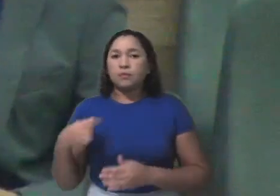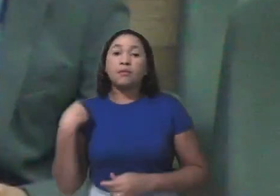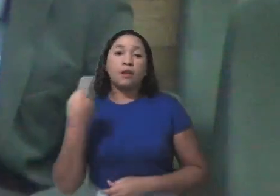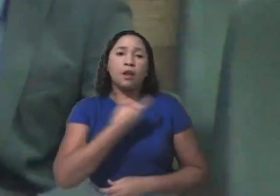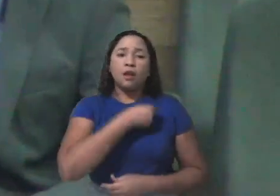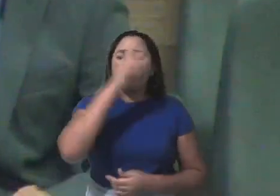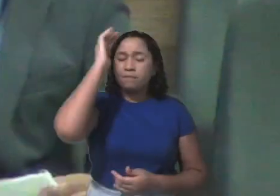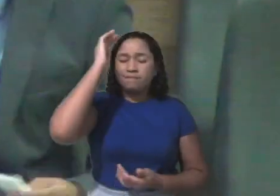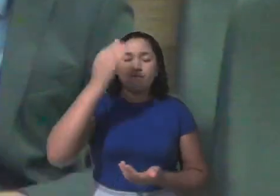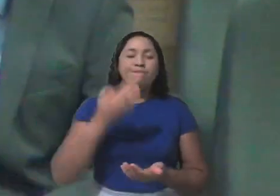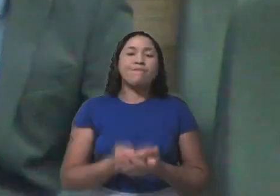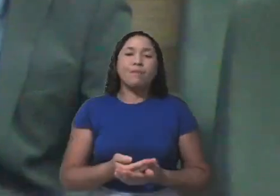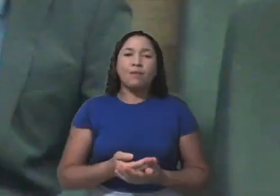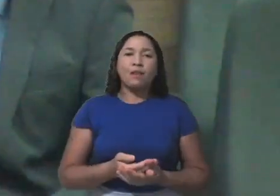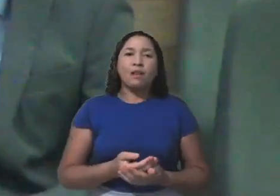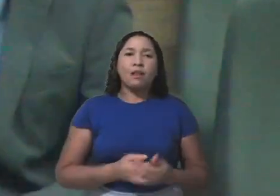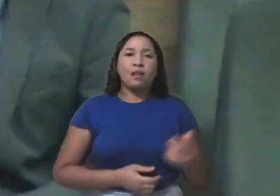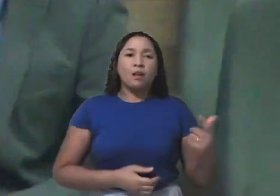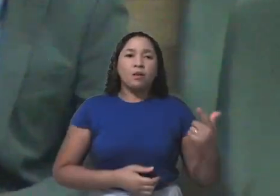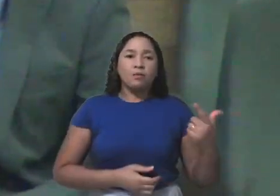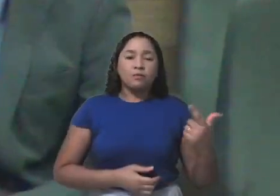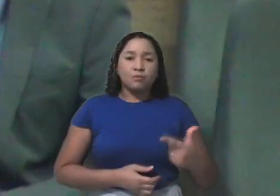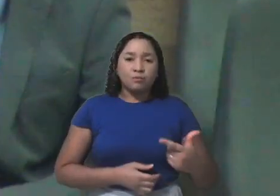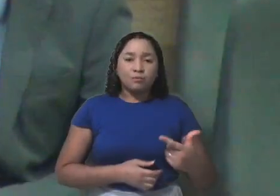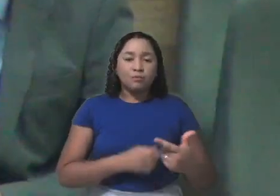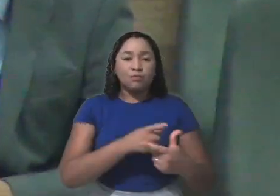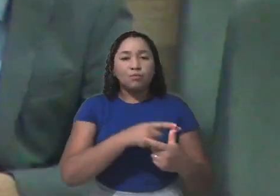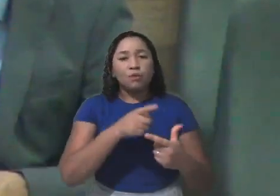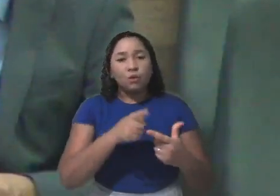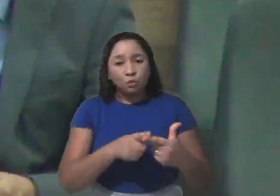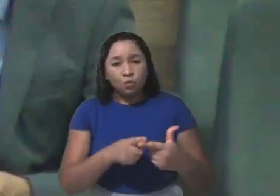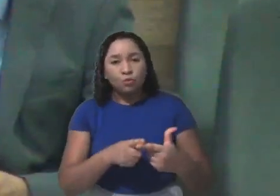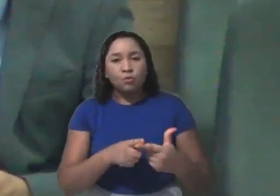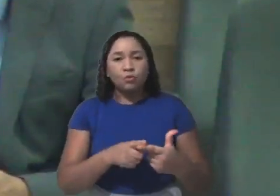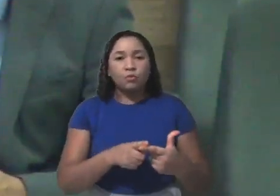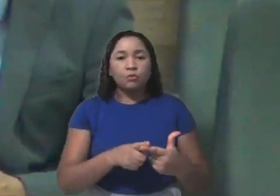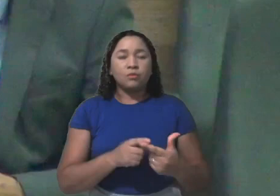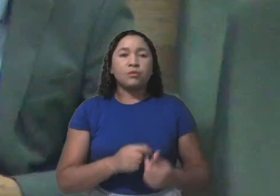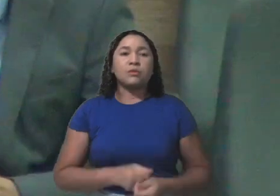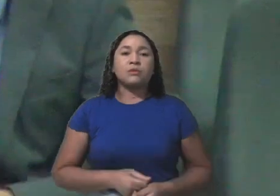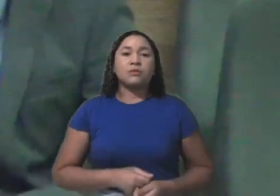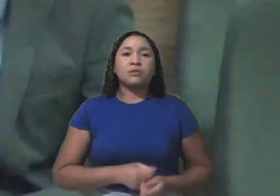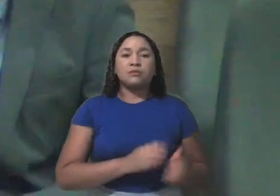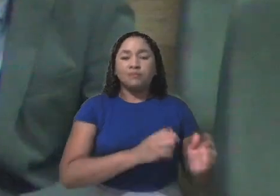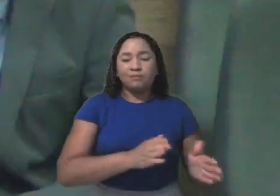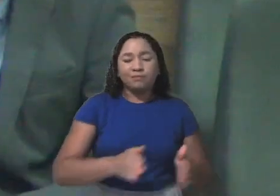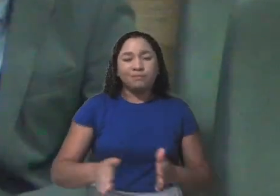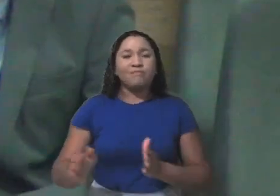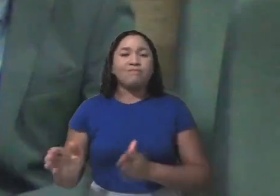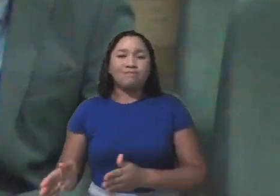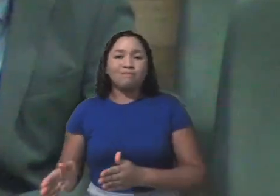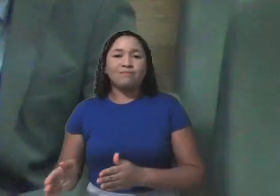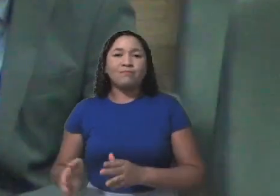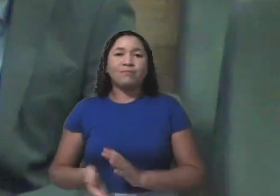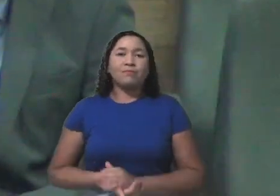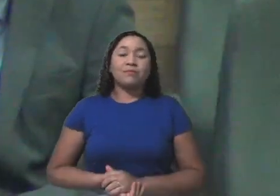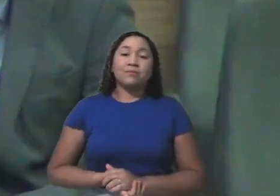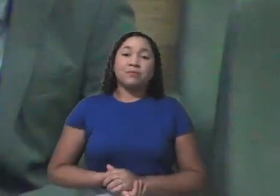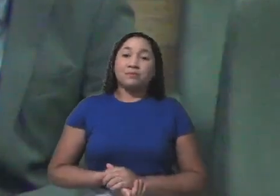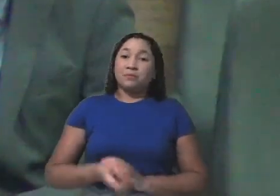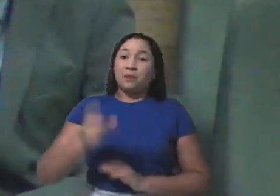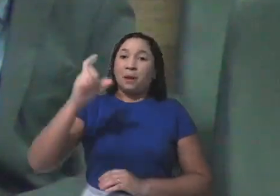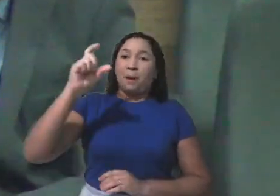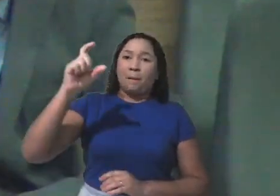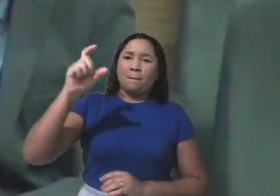duas fases, obrigatoriamente nós somos pré-tribulacionistas. Repita comigo, uma palavra grande, parece um